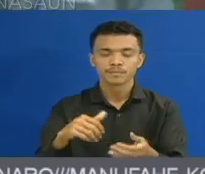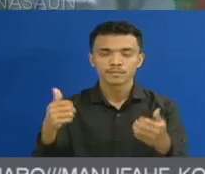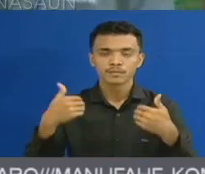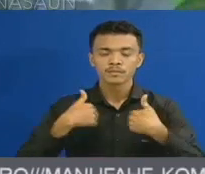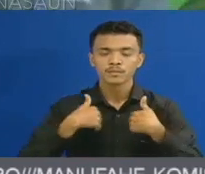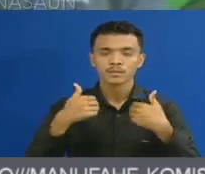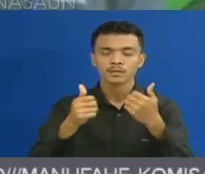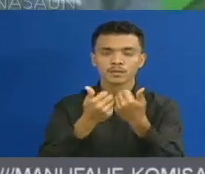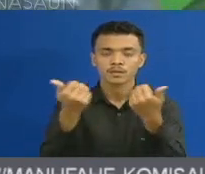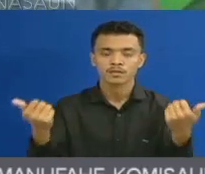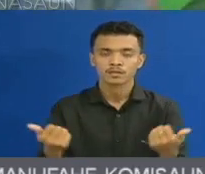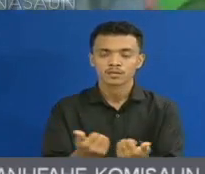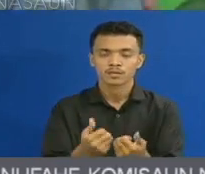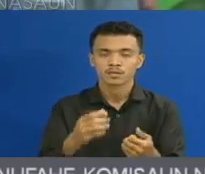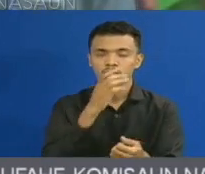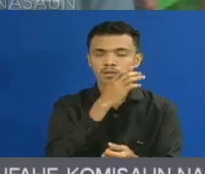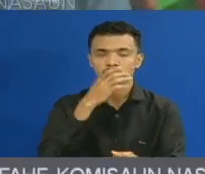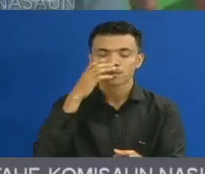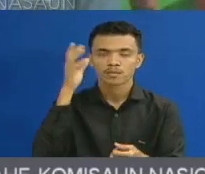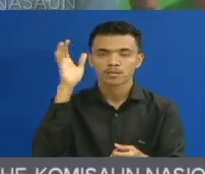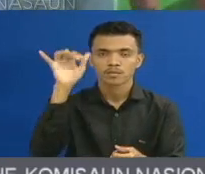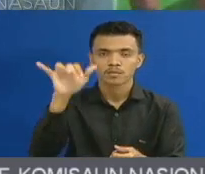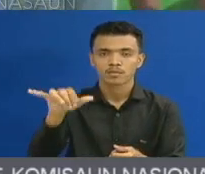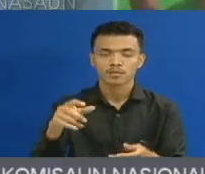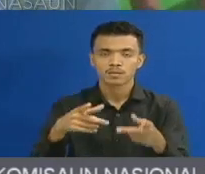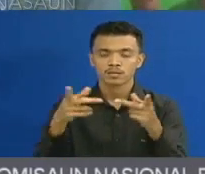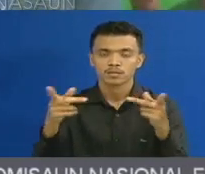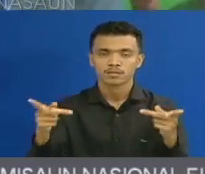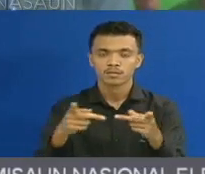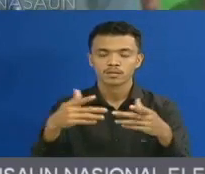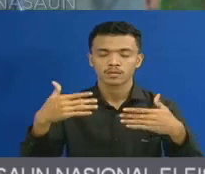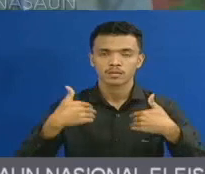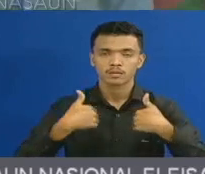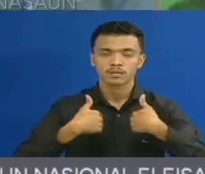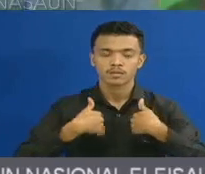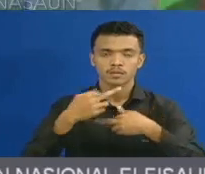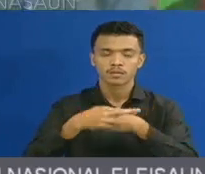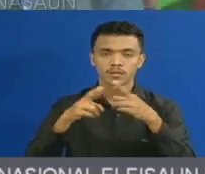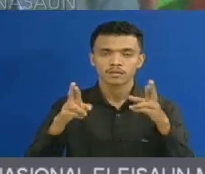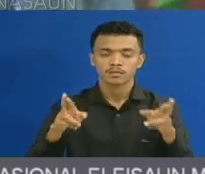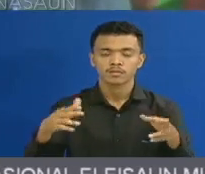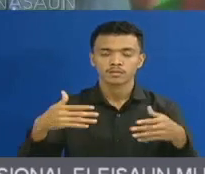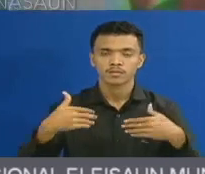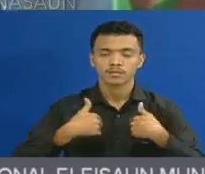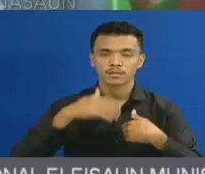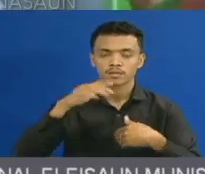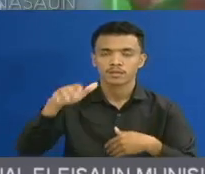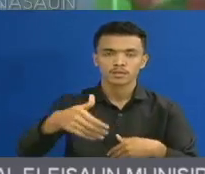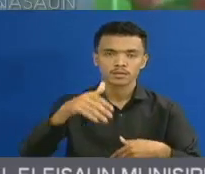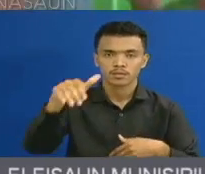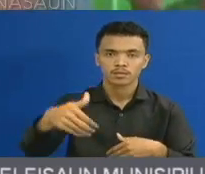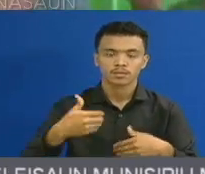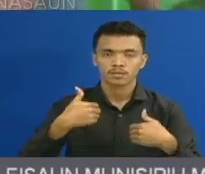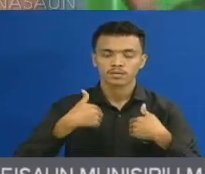ya asusang ba agricultor sira. E fati mozia, armazen, trator mozia.